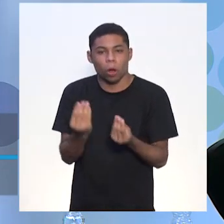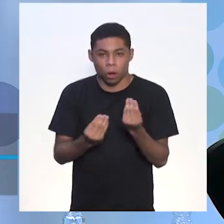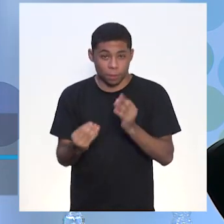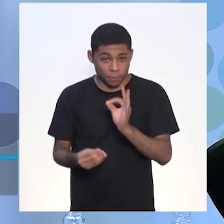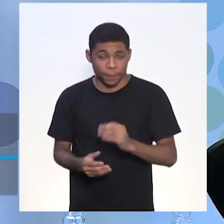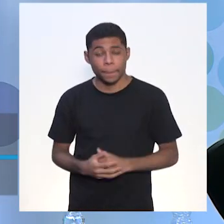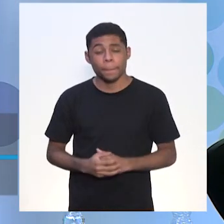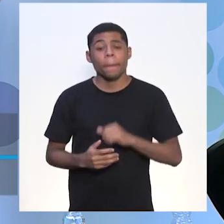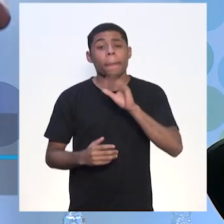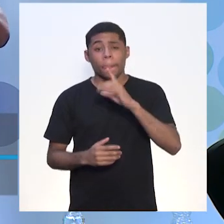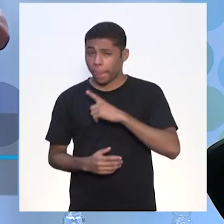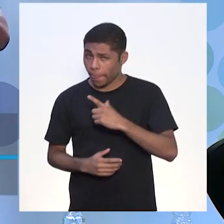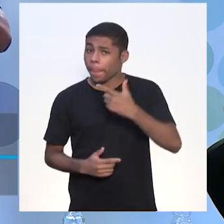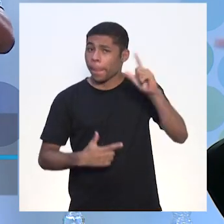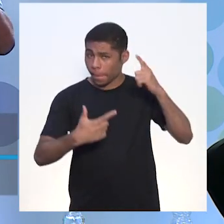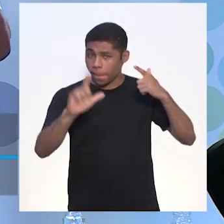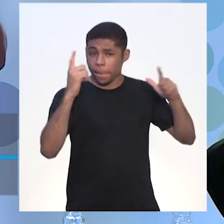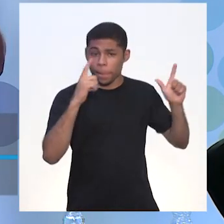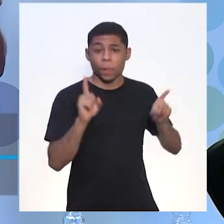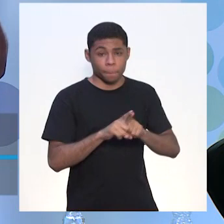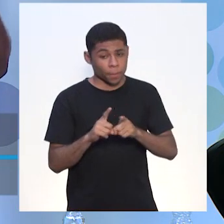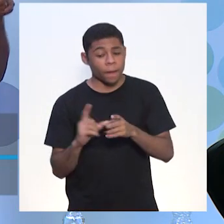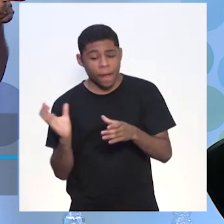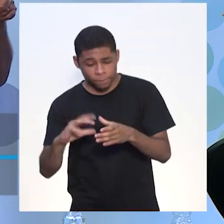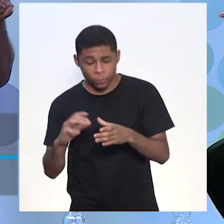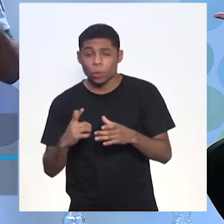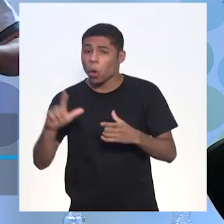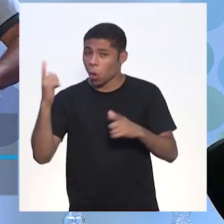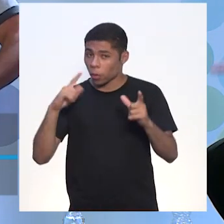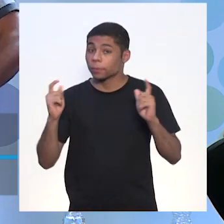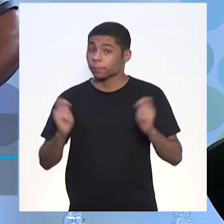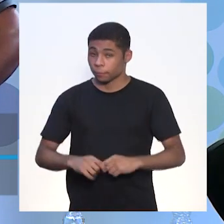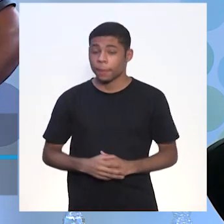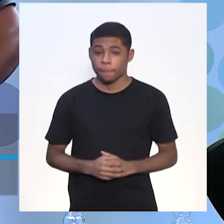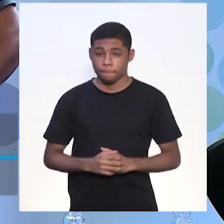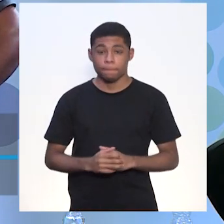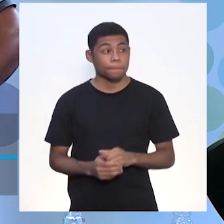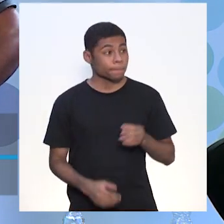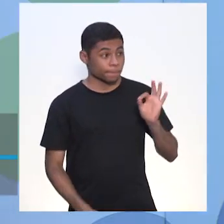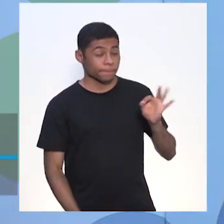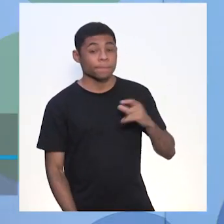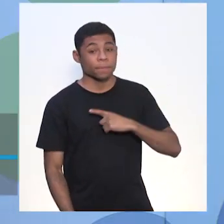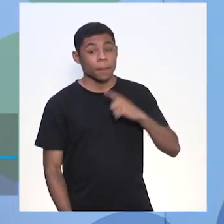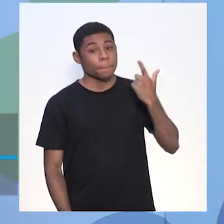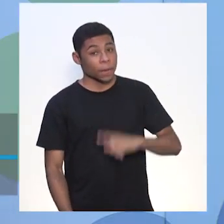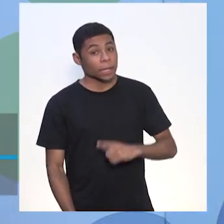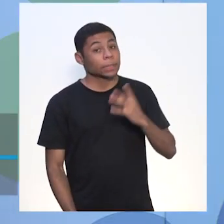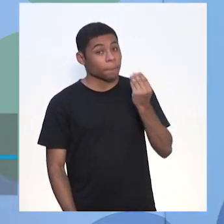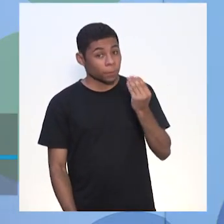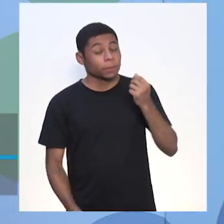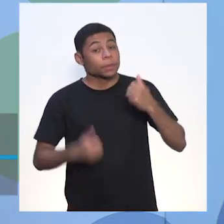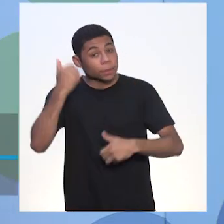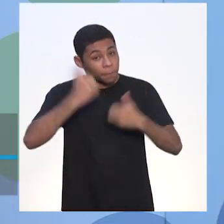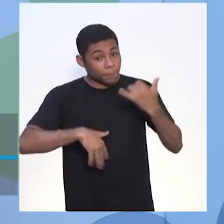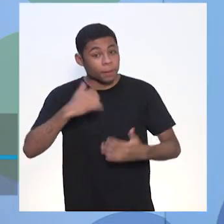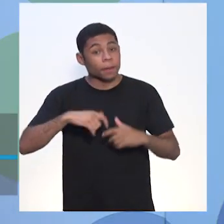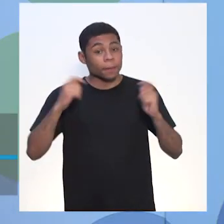né? Mas tem outras variáveis que influenciam em outras coisas também, né? Ainda tem muita coisa para falar